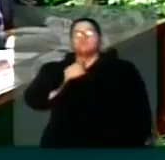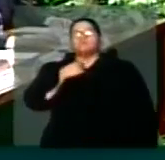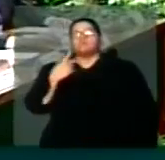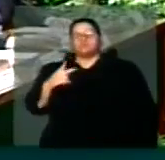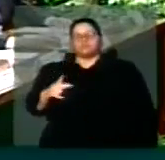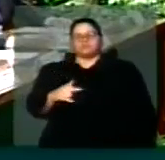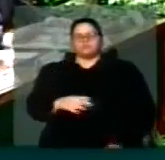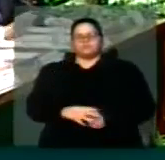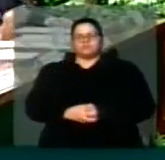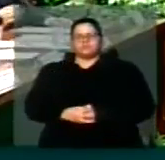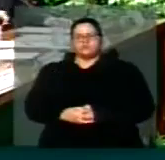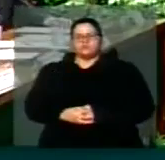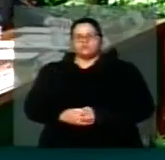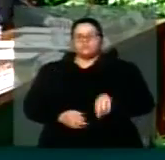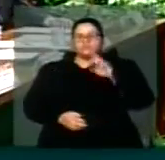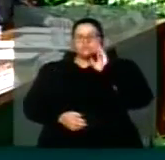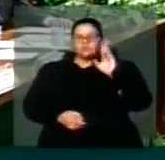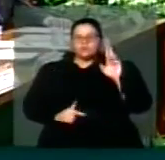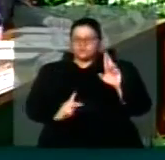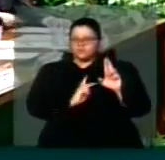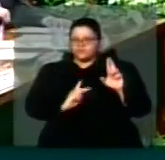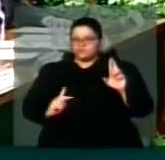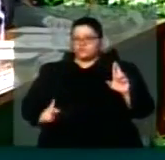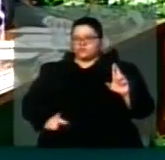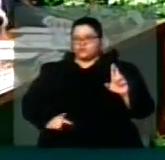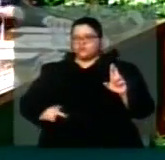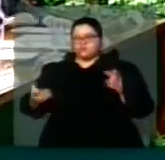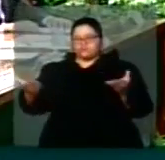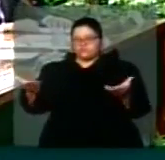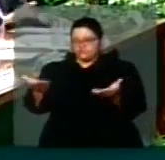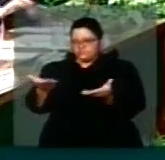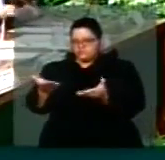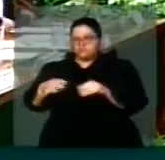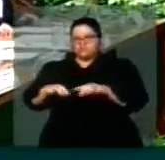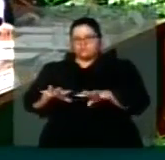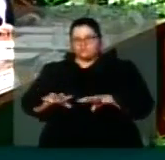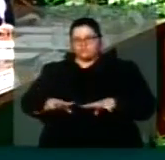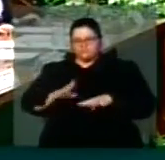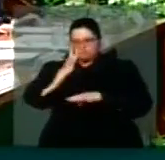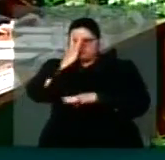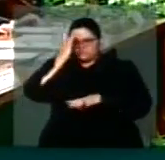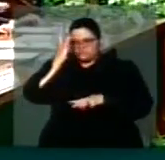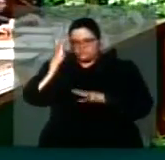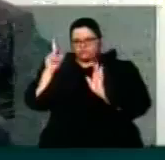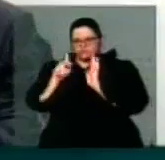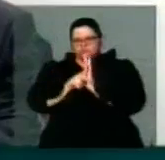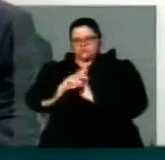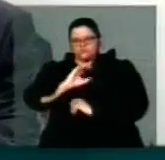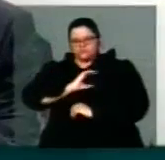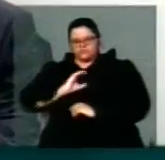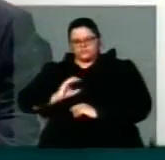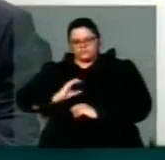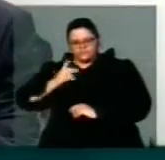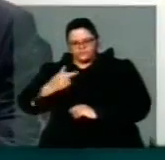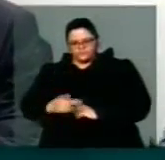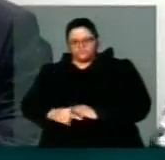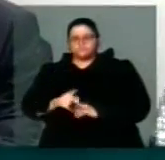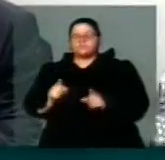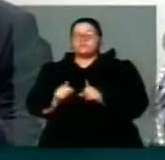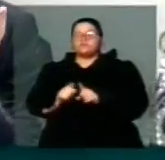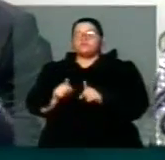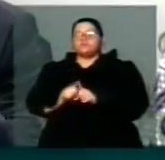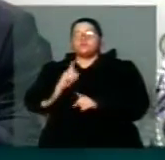Excelentíssimo senhor presidente, demais membros da Comissão Parlamentar de Inquéritos, senhores e senhoras deputados que não são membros, que